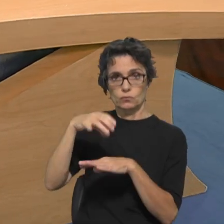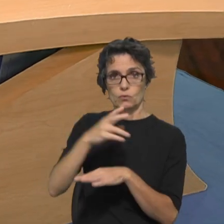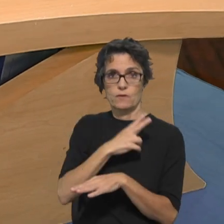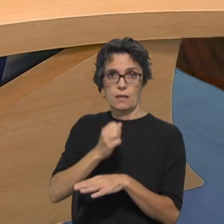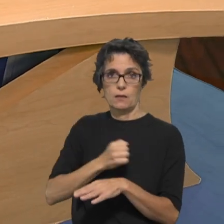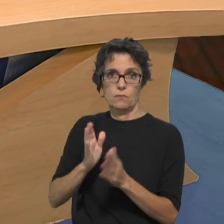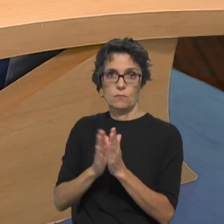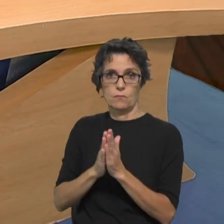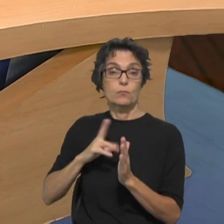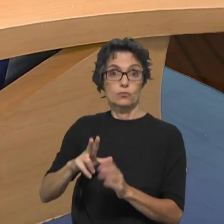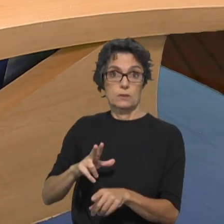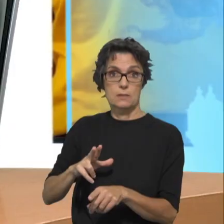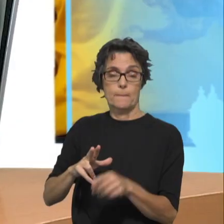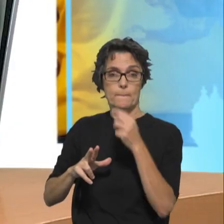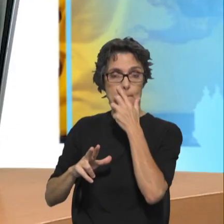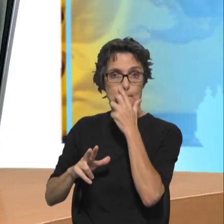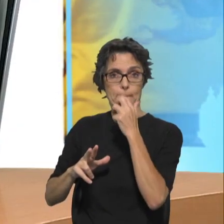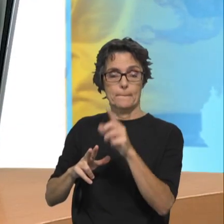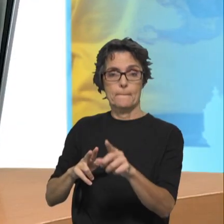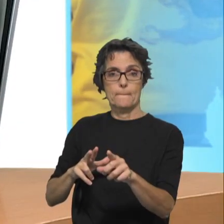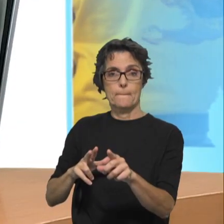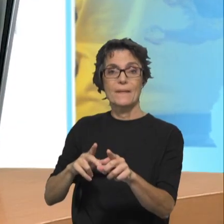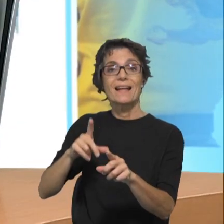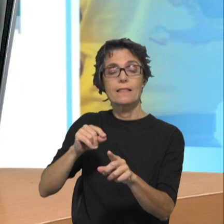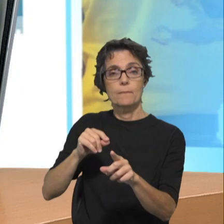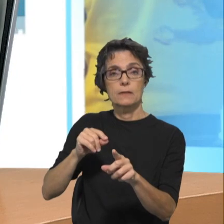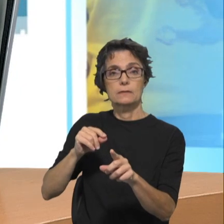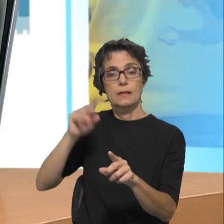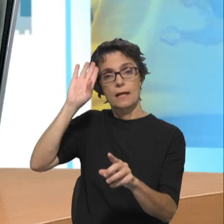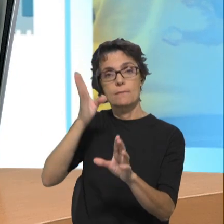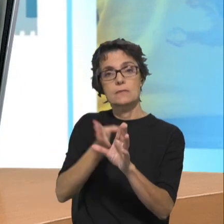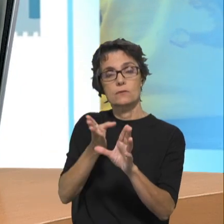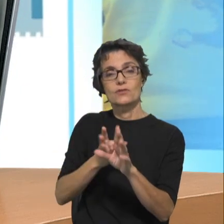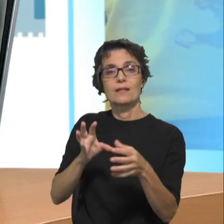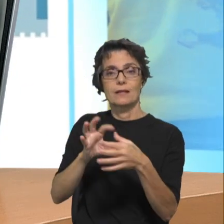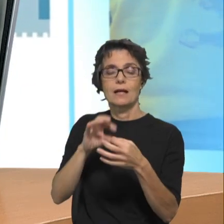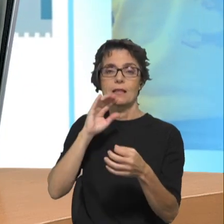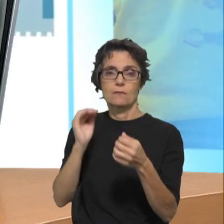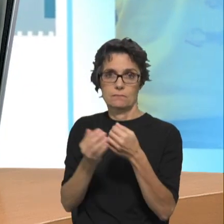publicado a perspectiva da psicologia sobre o envelhecer.